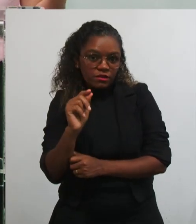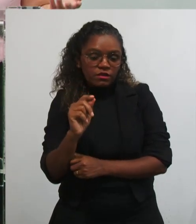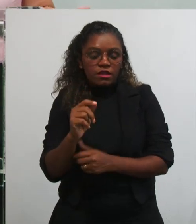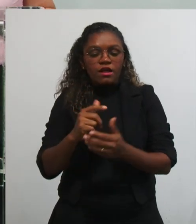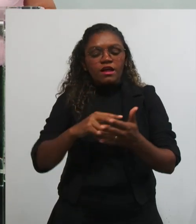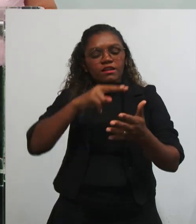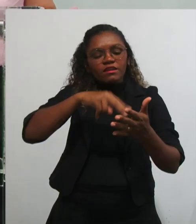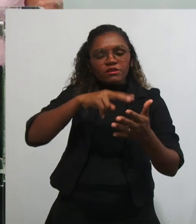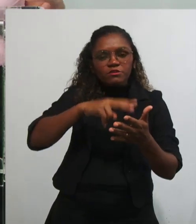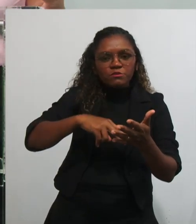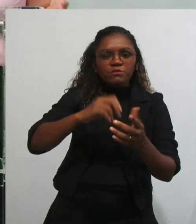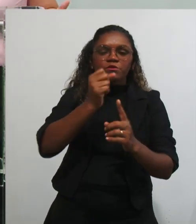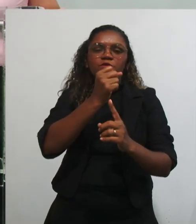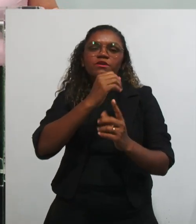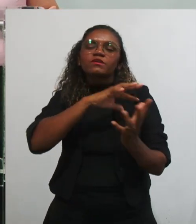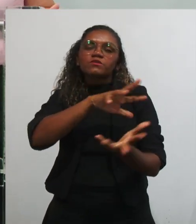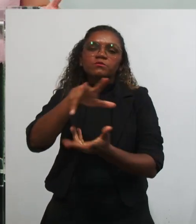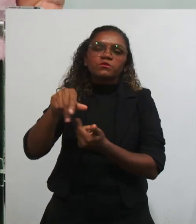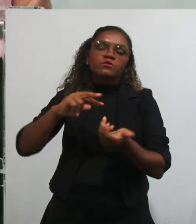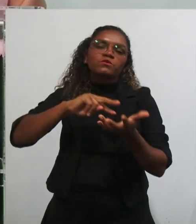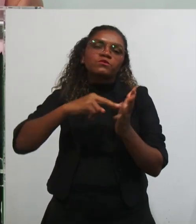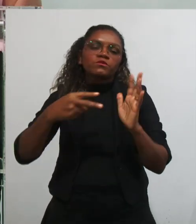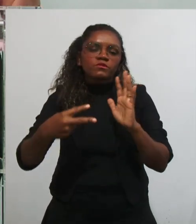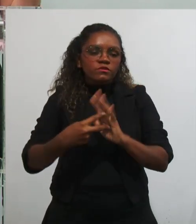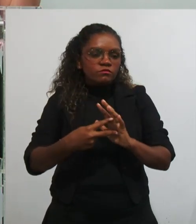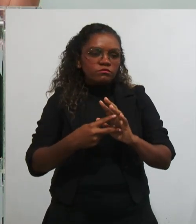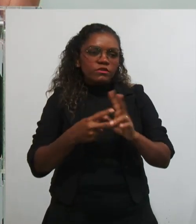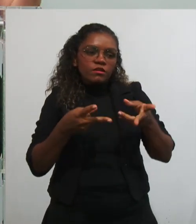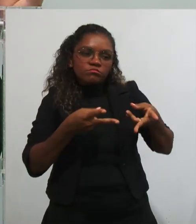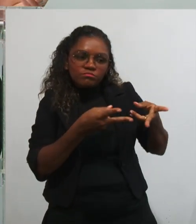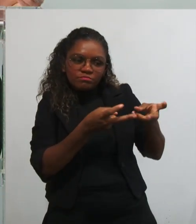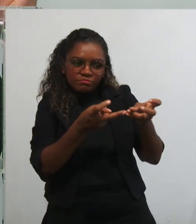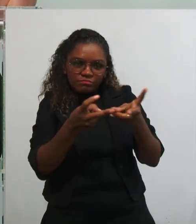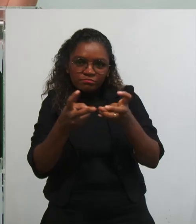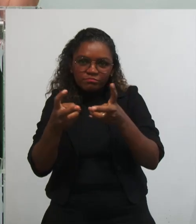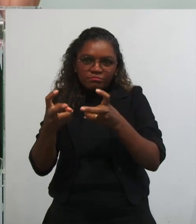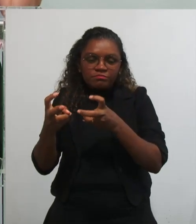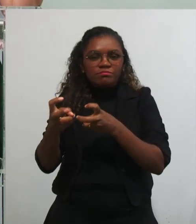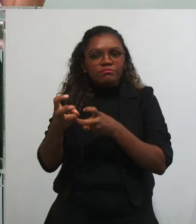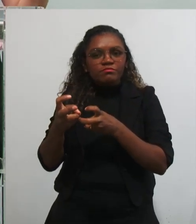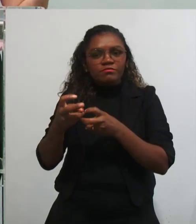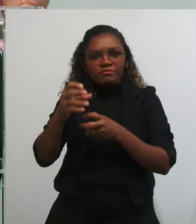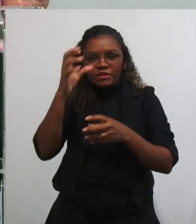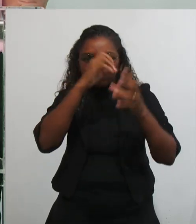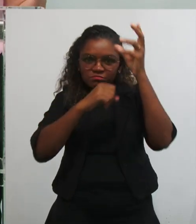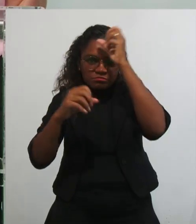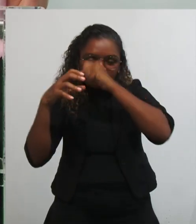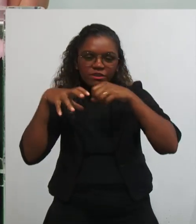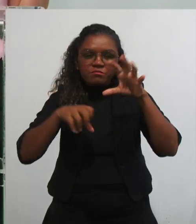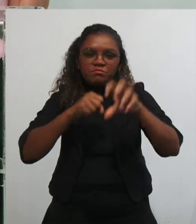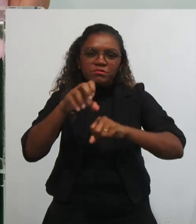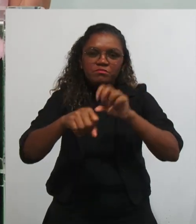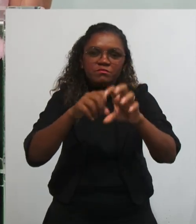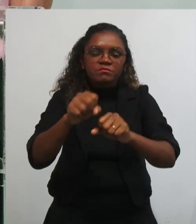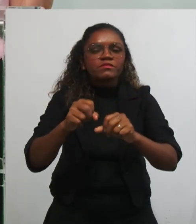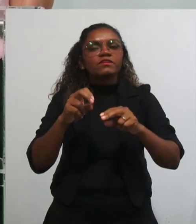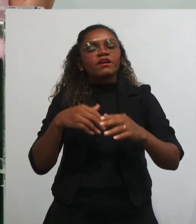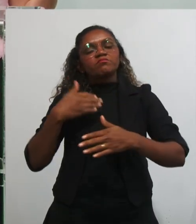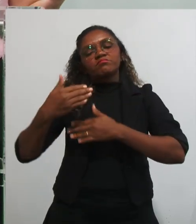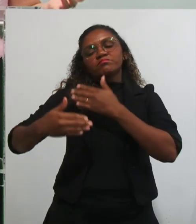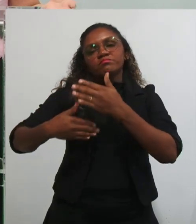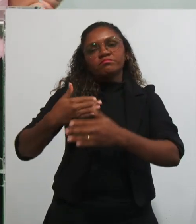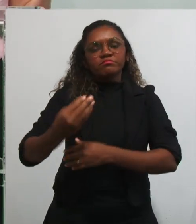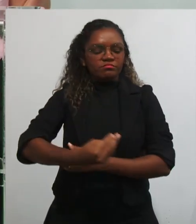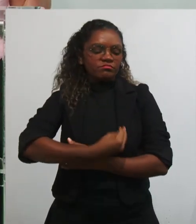leitura de mundo, né? Ele fala sobre isso. Então, é esse conhecimento que as pessoas vão construindo no decorrer da